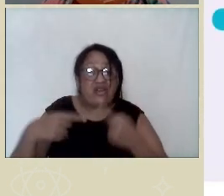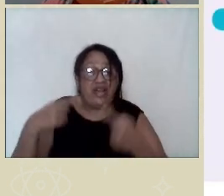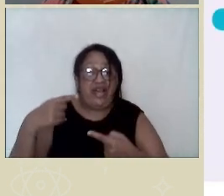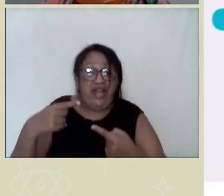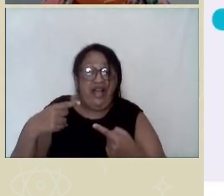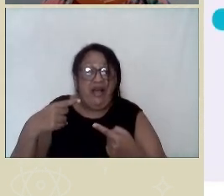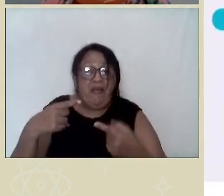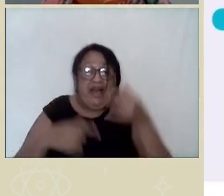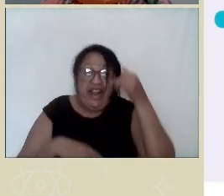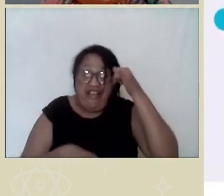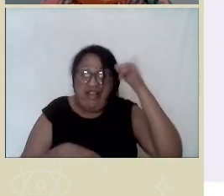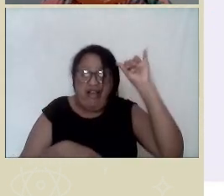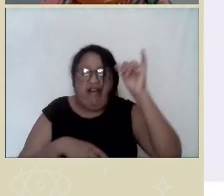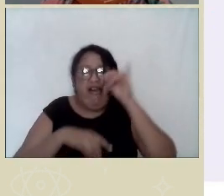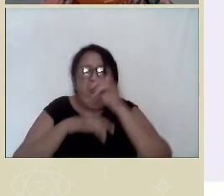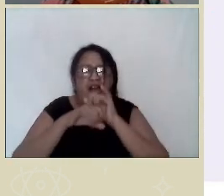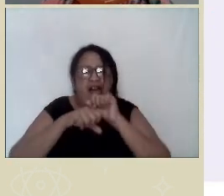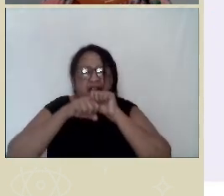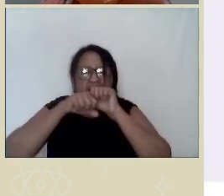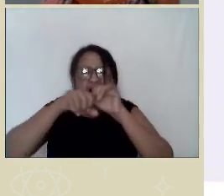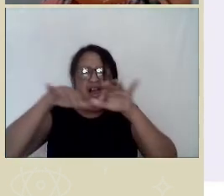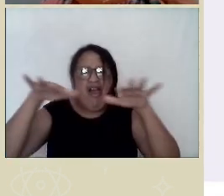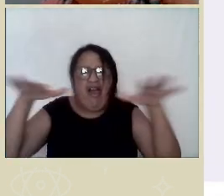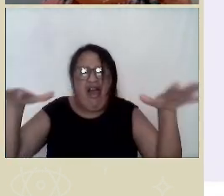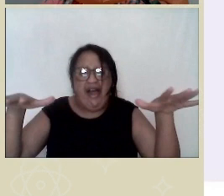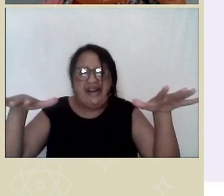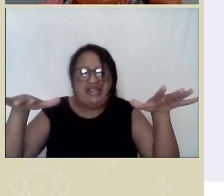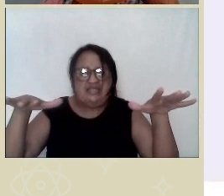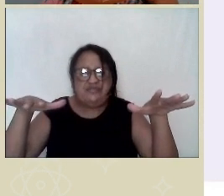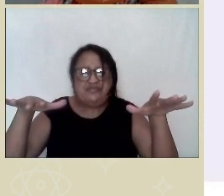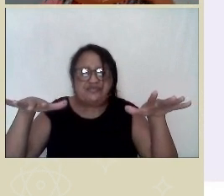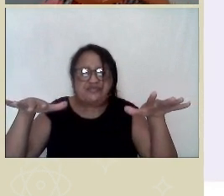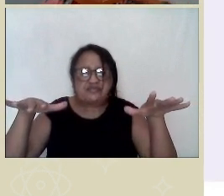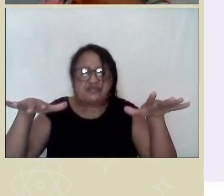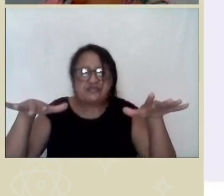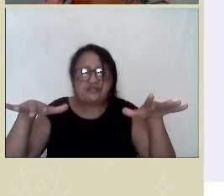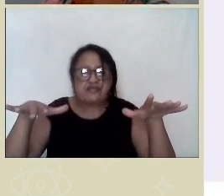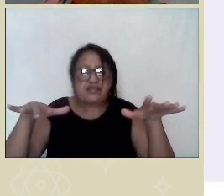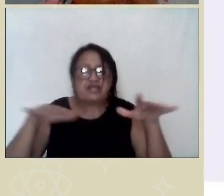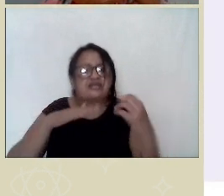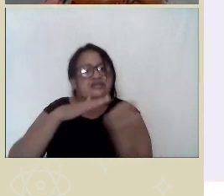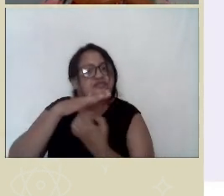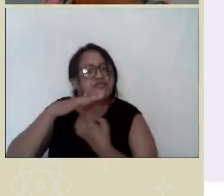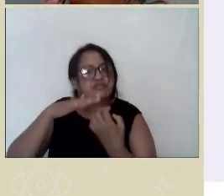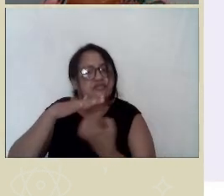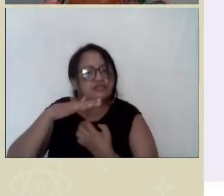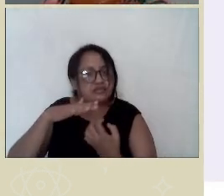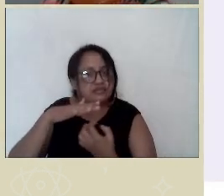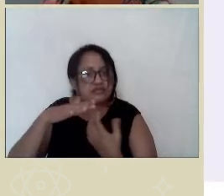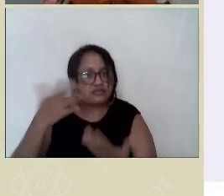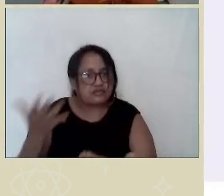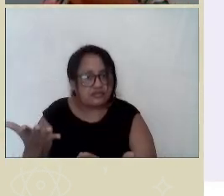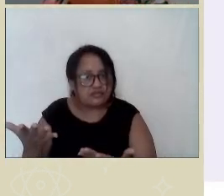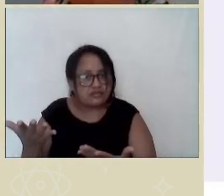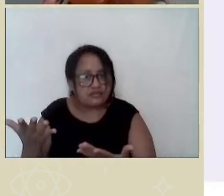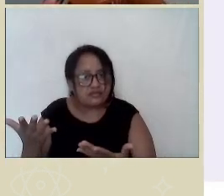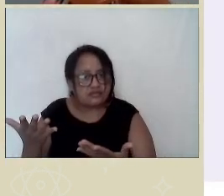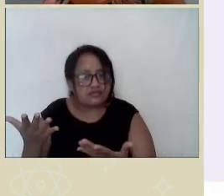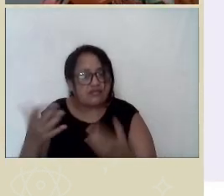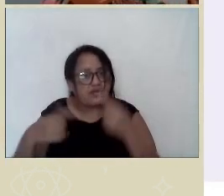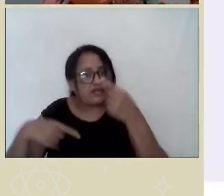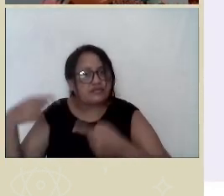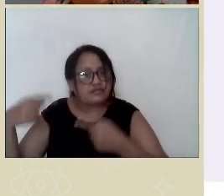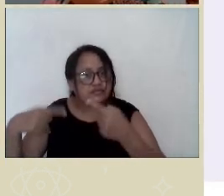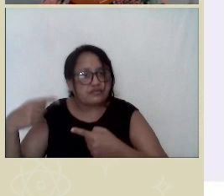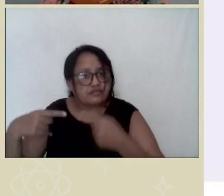sobre vacinas será que dizer que essas empresas han puesto em marcha políticas para